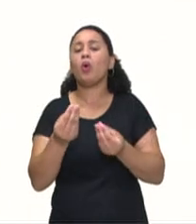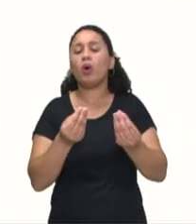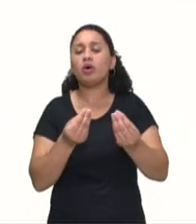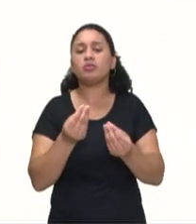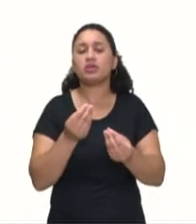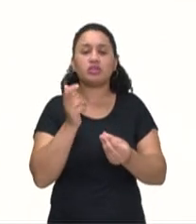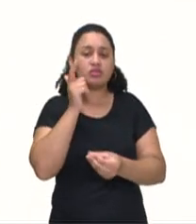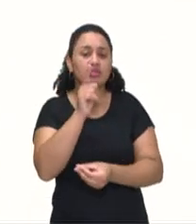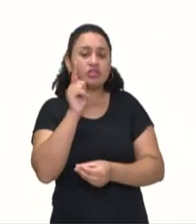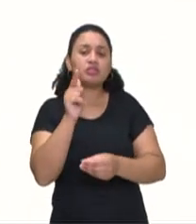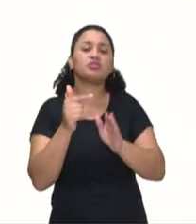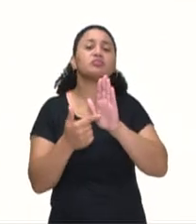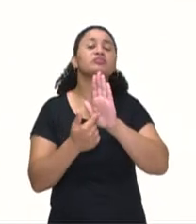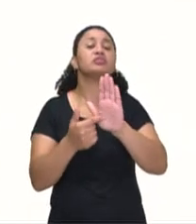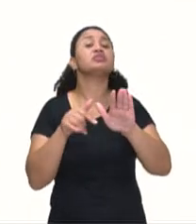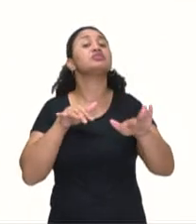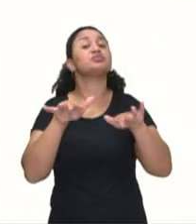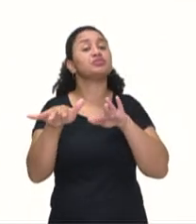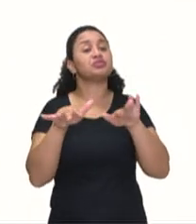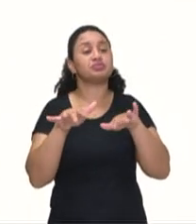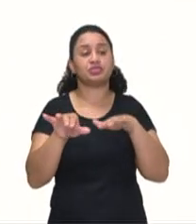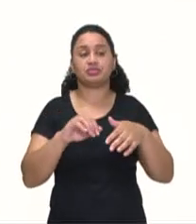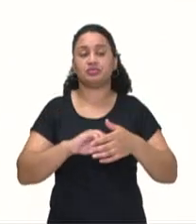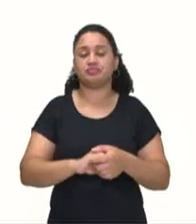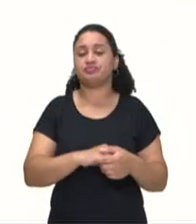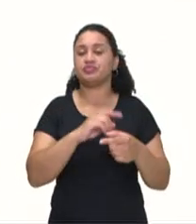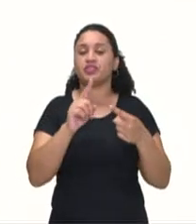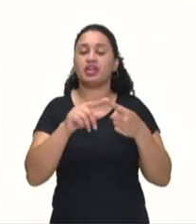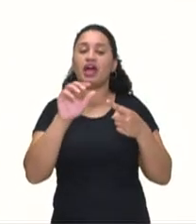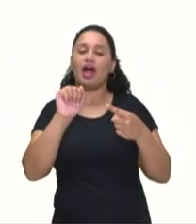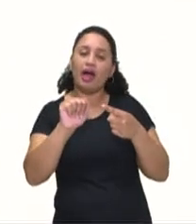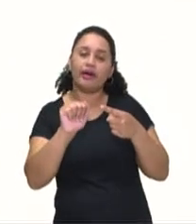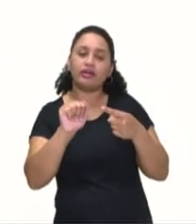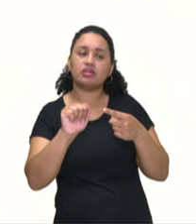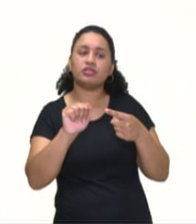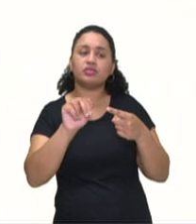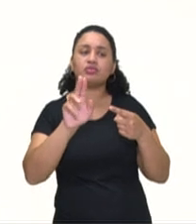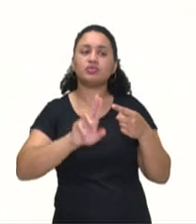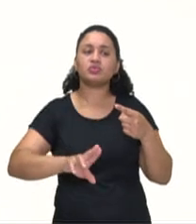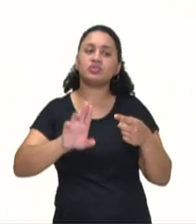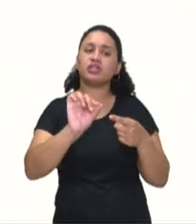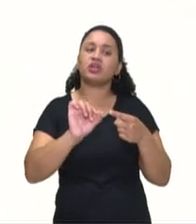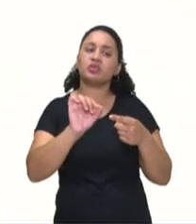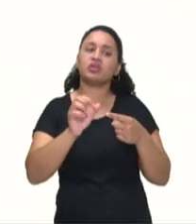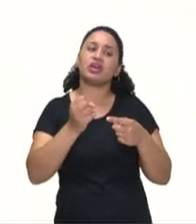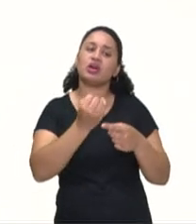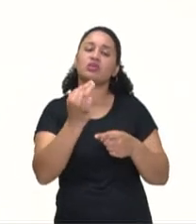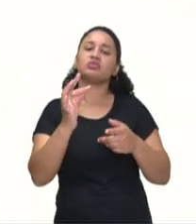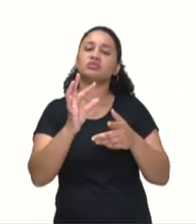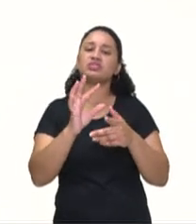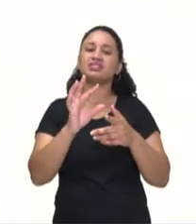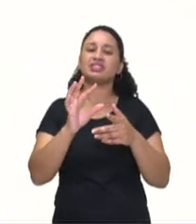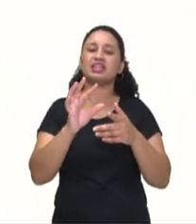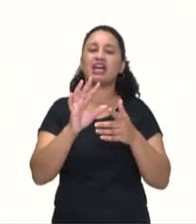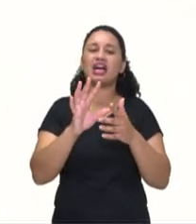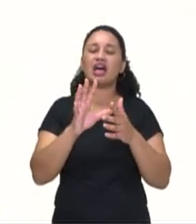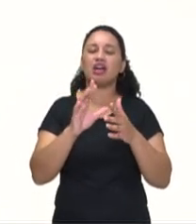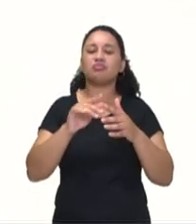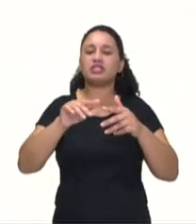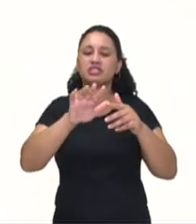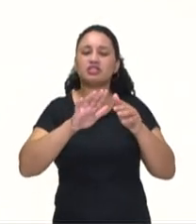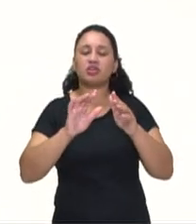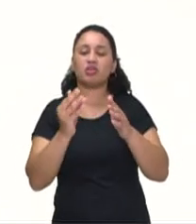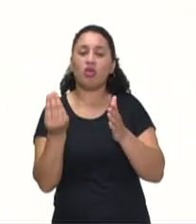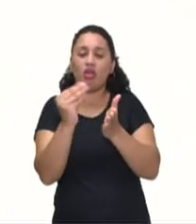podemos representar o movimento? Letra A. Por meio de códigos inseridos